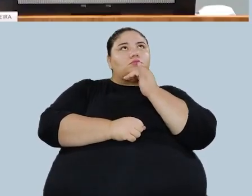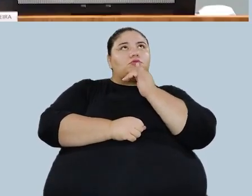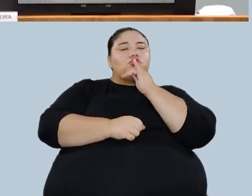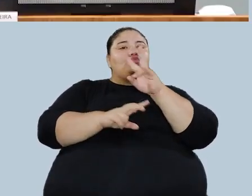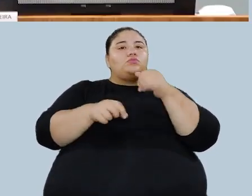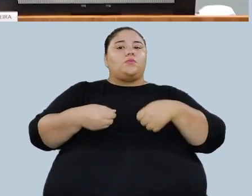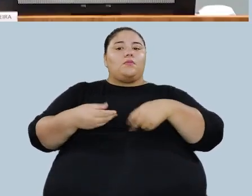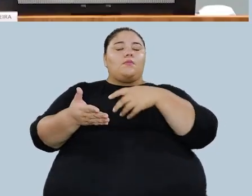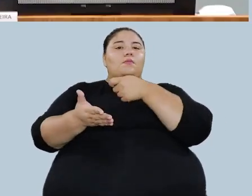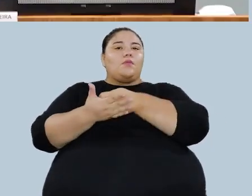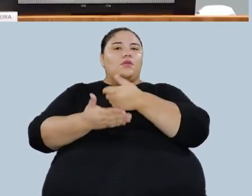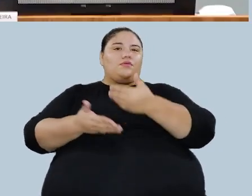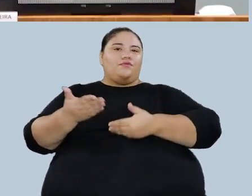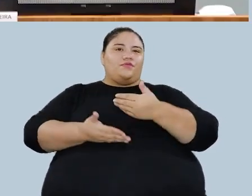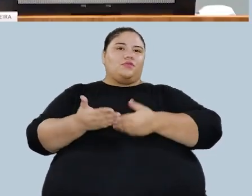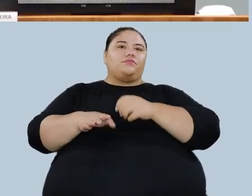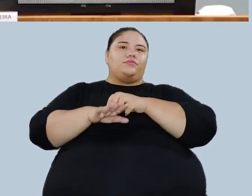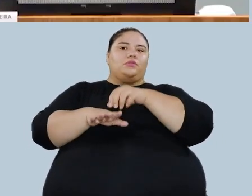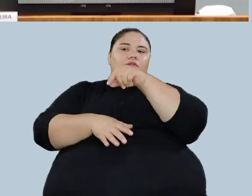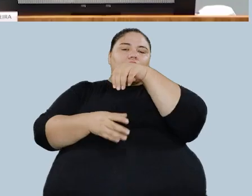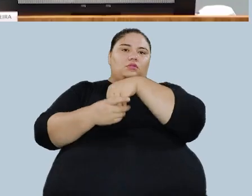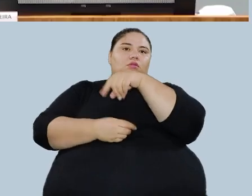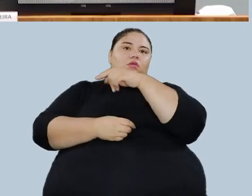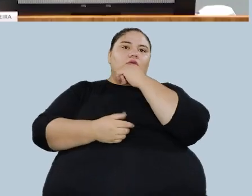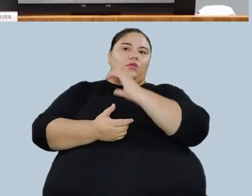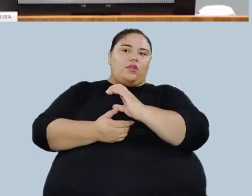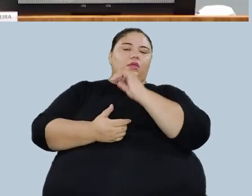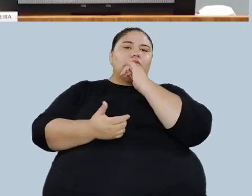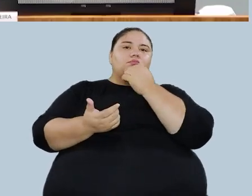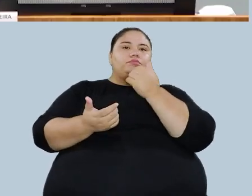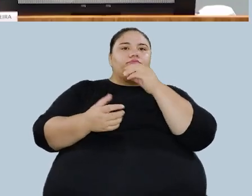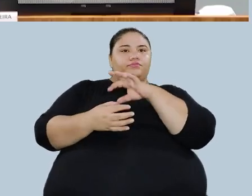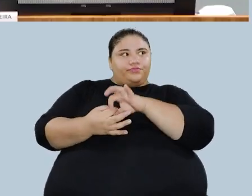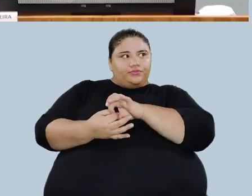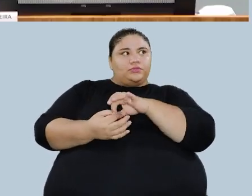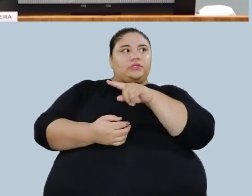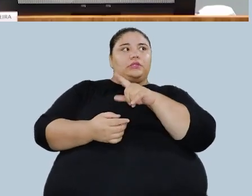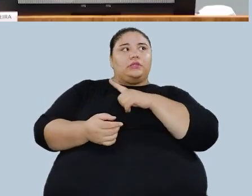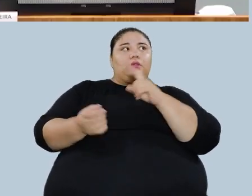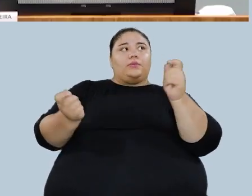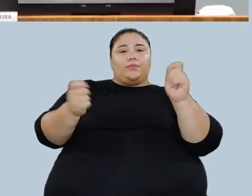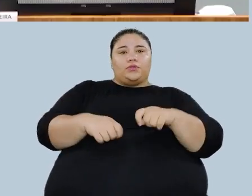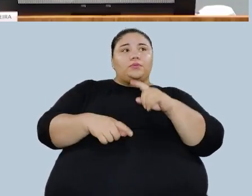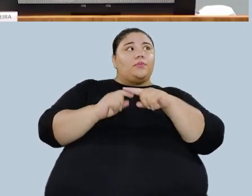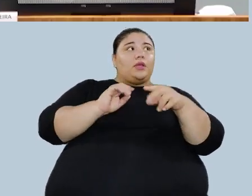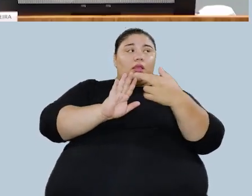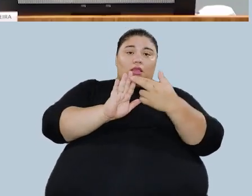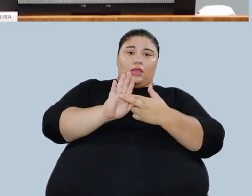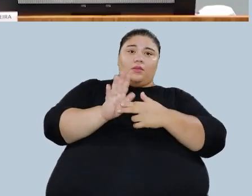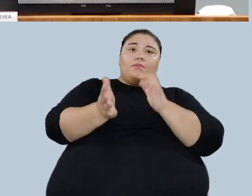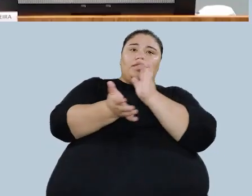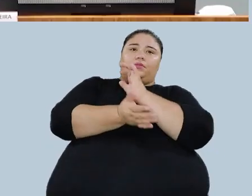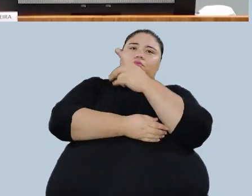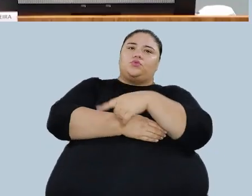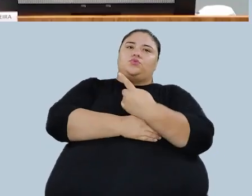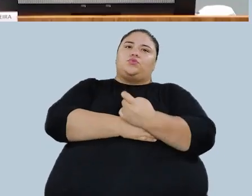fornecedor sobre esses serviços dos créditos correspondentes, né? Então, nós temos aí essa possibilidade, mas é um regime